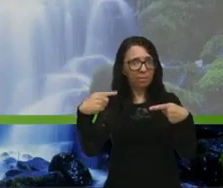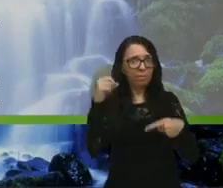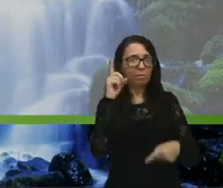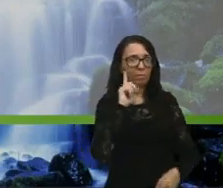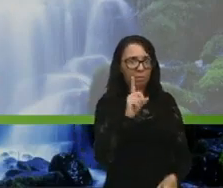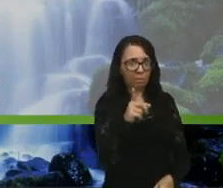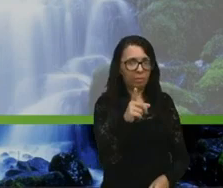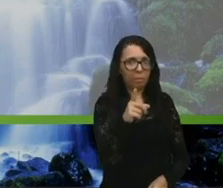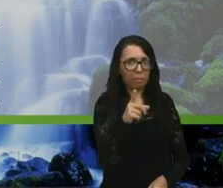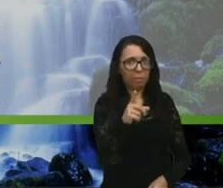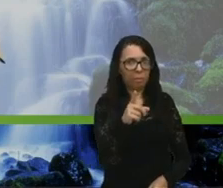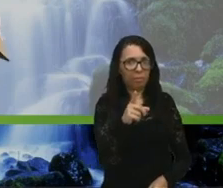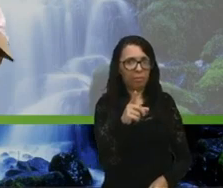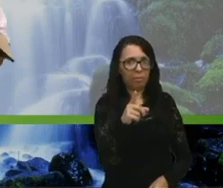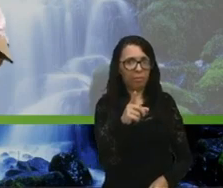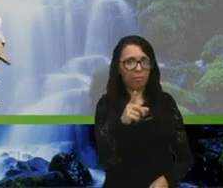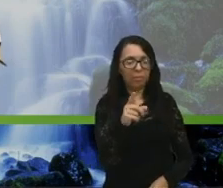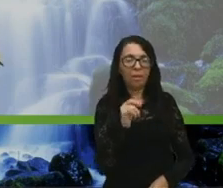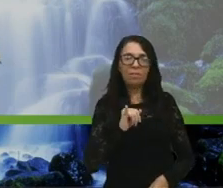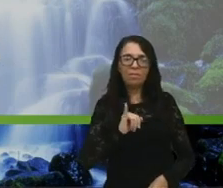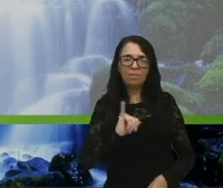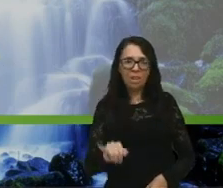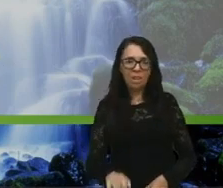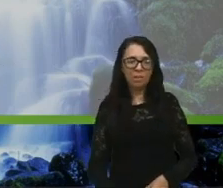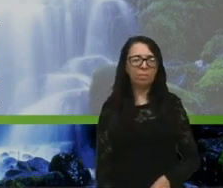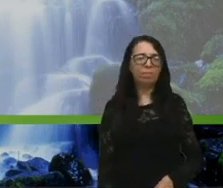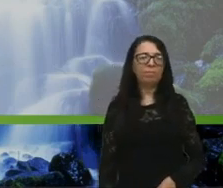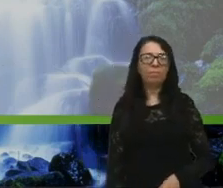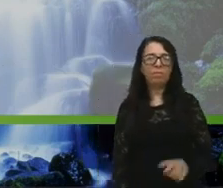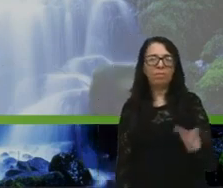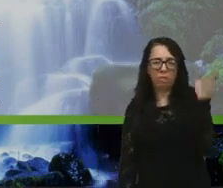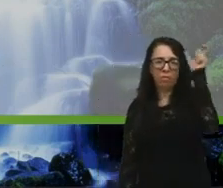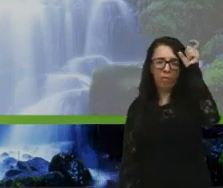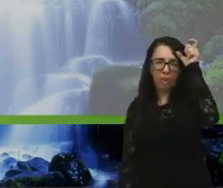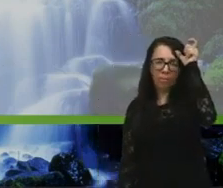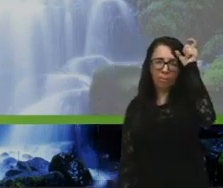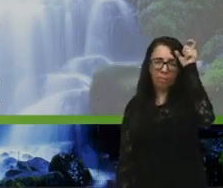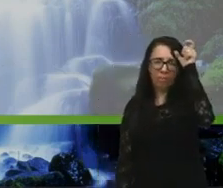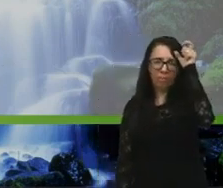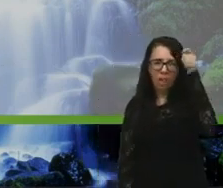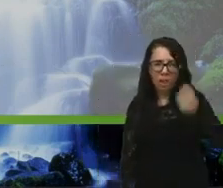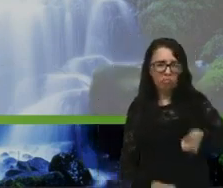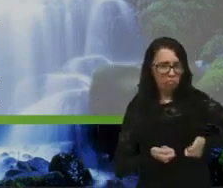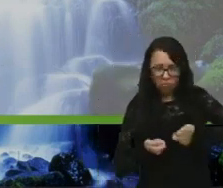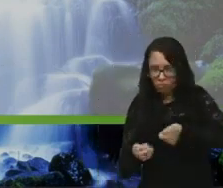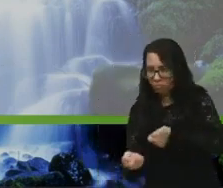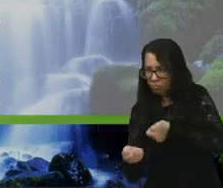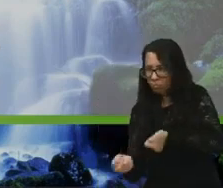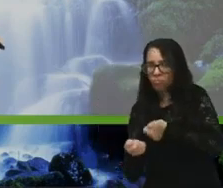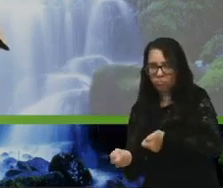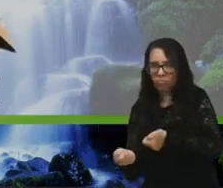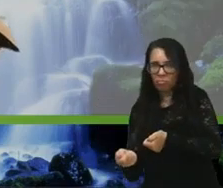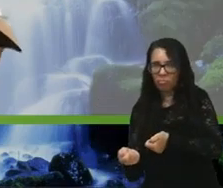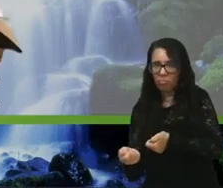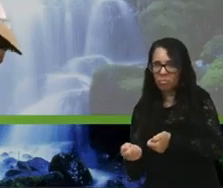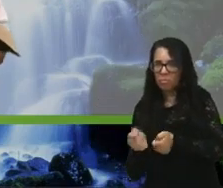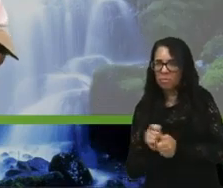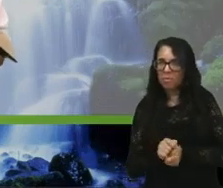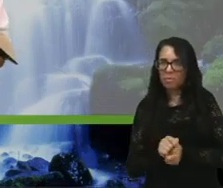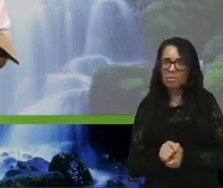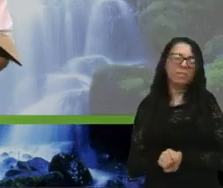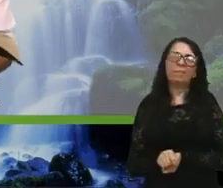atenção. Não se associe ao diabo. Não abra o seu coração para ele agir e transformar você numa